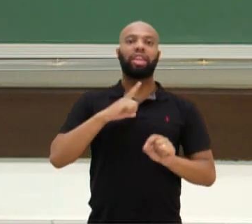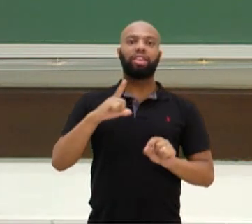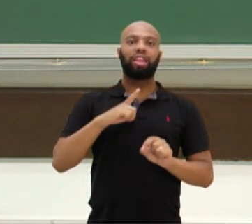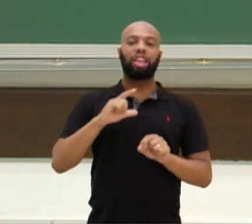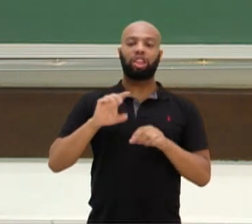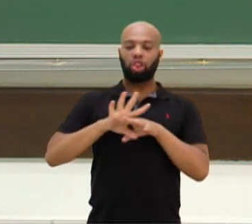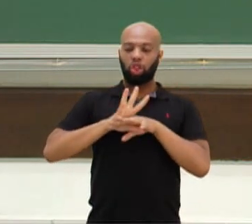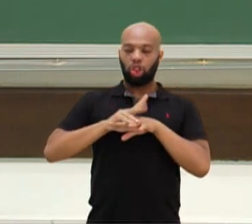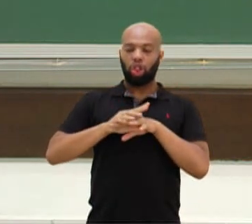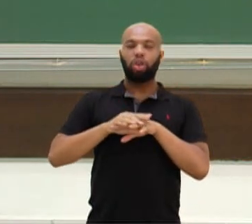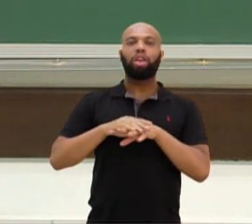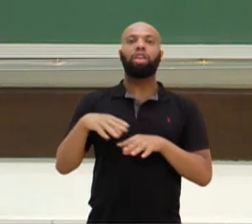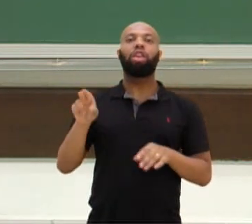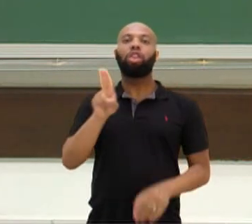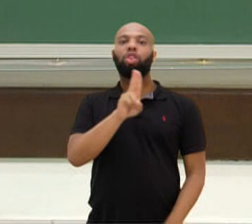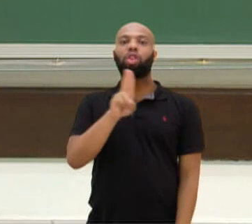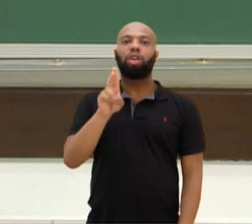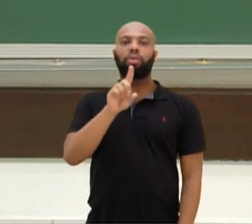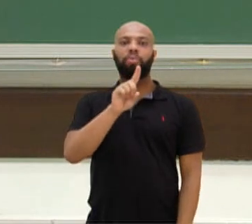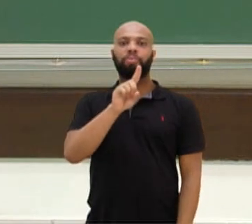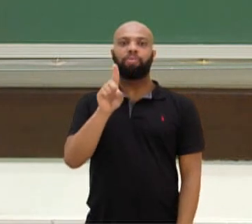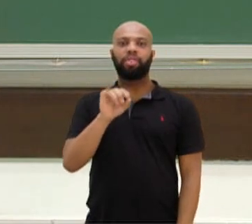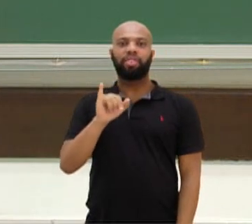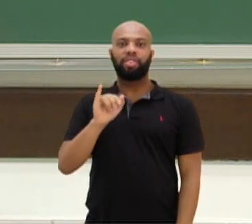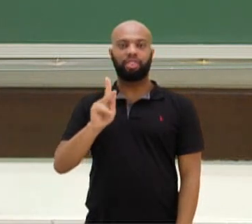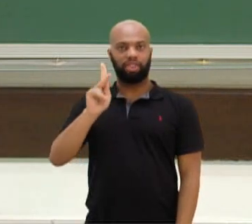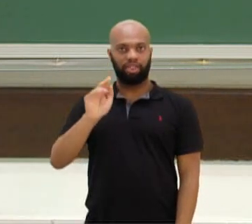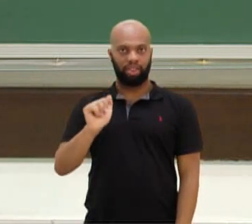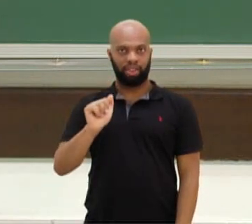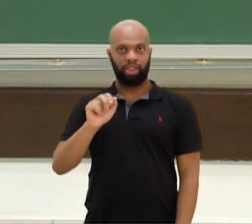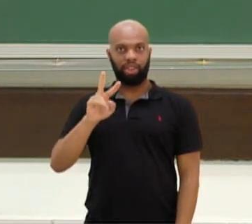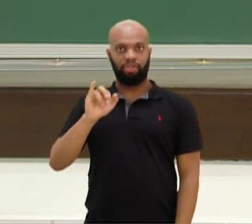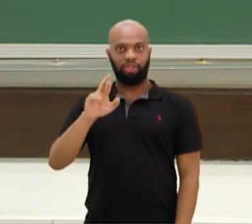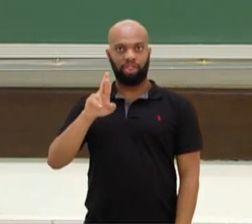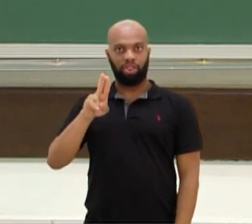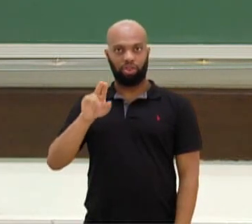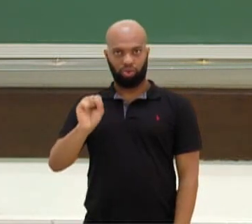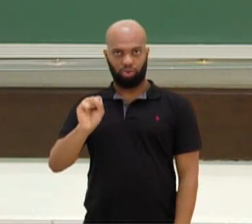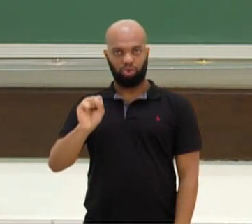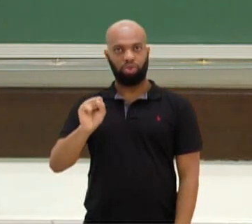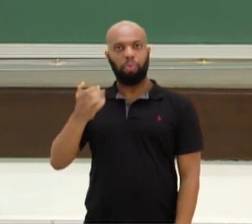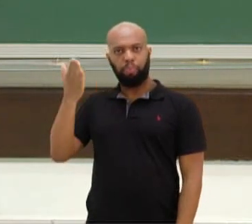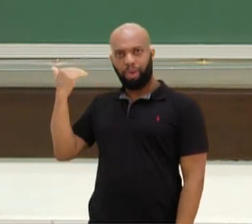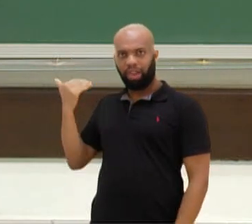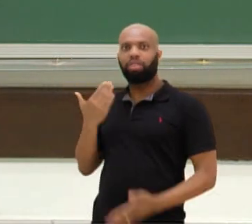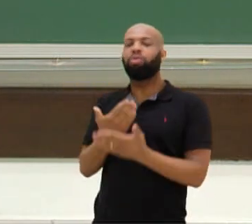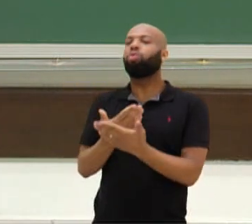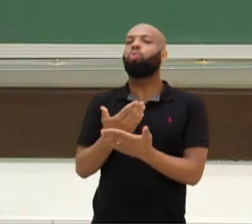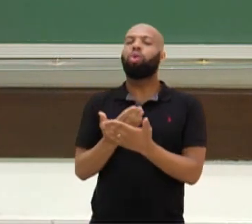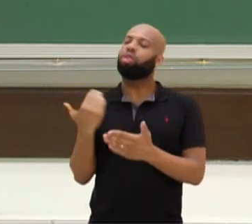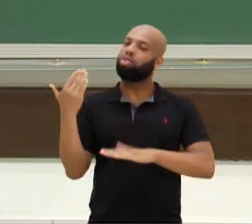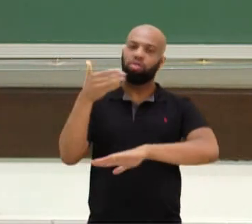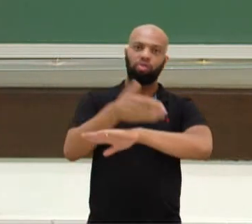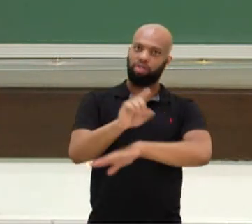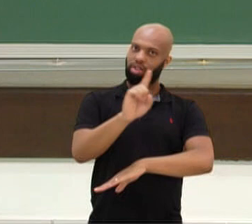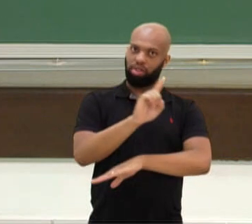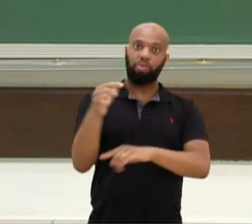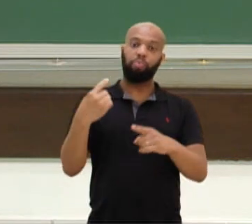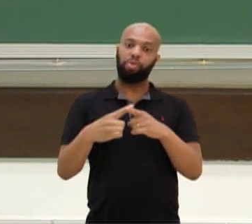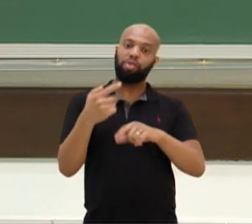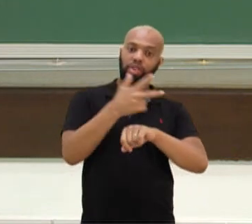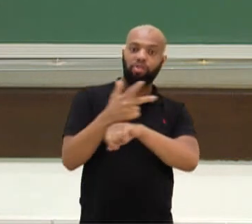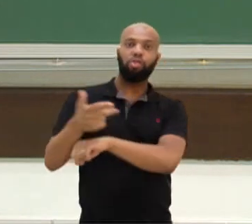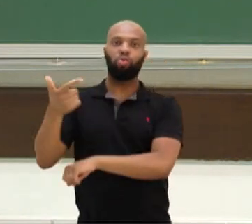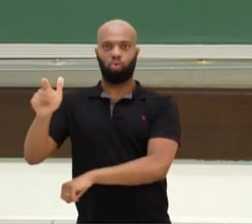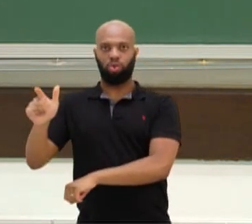vírus, tá? A aula passada eu não estava com vocês, né? Agradeço ao Jefferson por ter ajudado, ele veio gravar no meu lugar, como alguns de